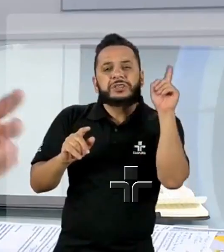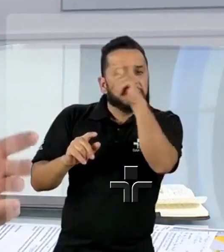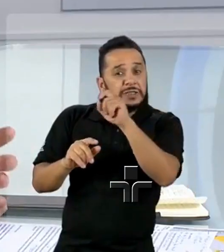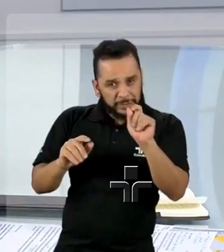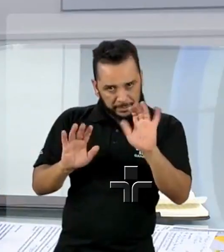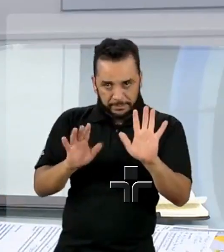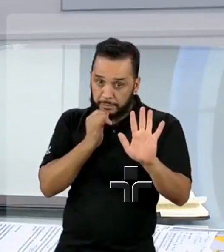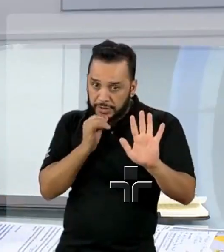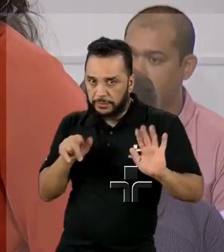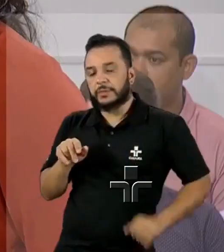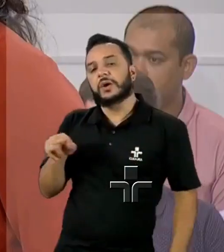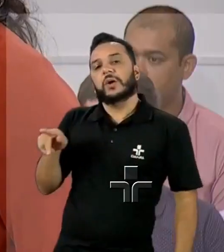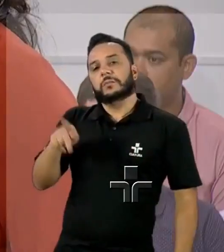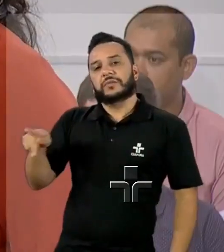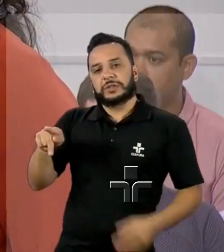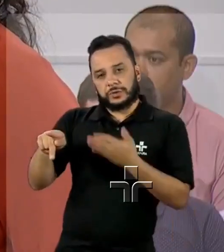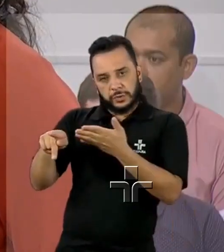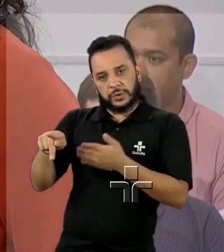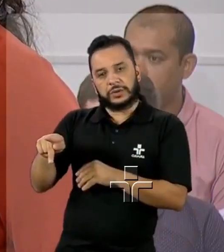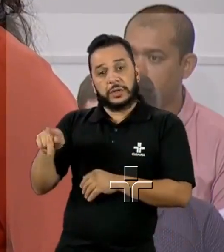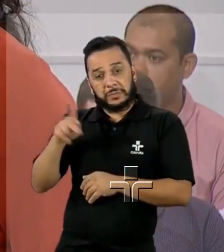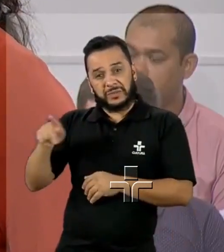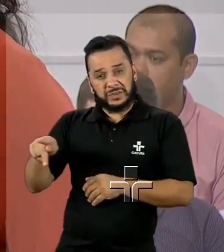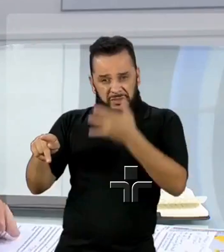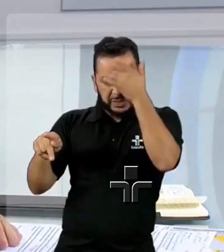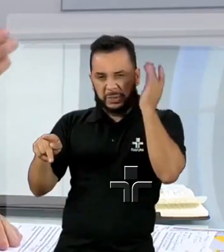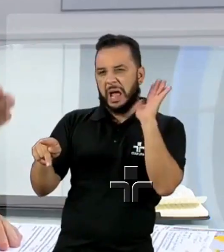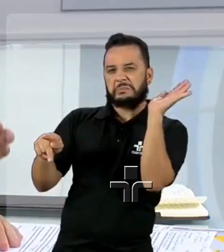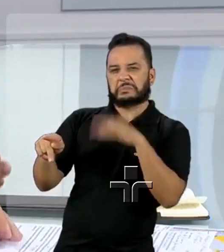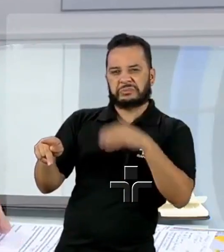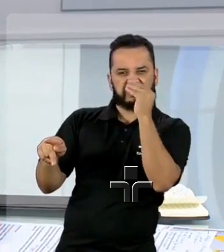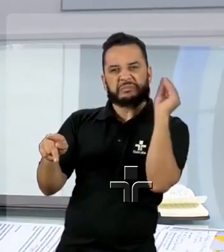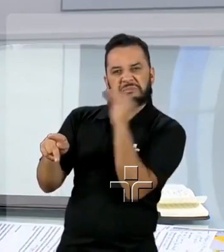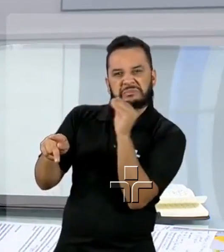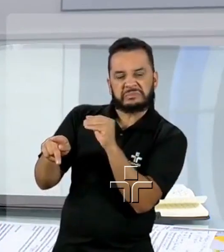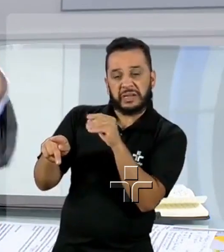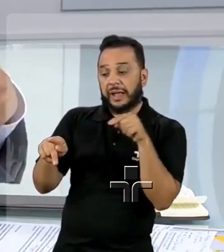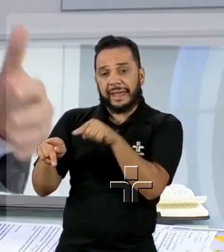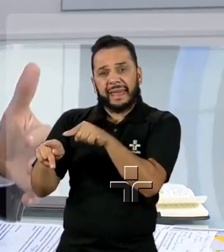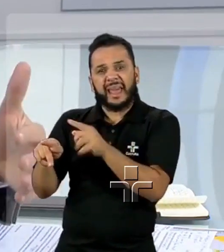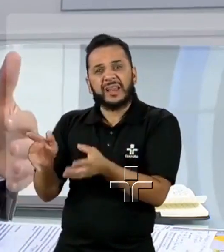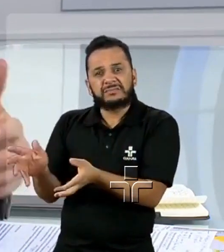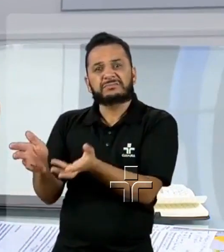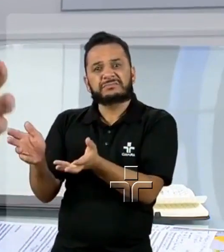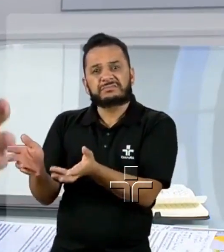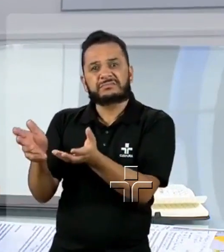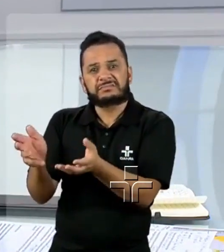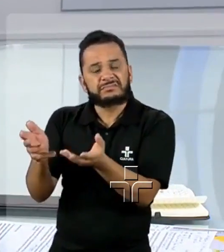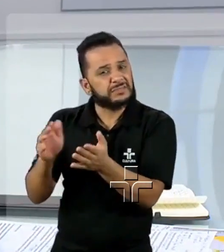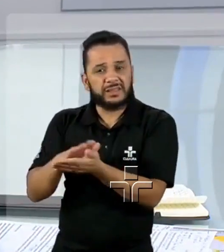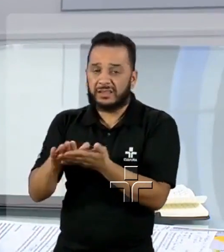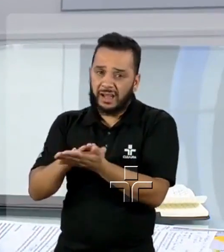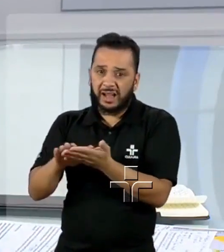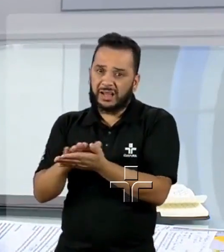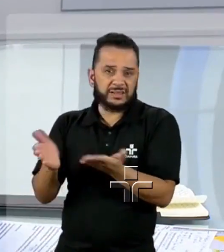papel do professor, o professor que é uma figura que está cada vez mais desvalorizado, acaba não funcionando como catalisador na direção